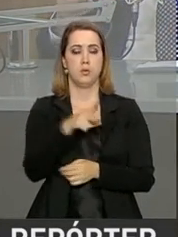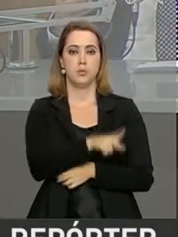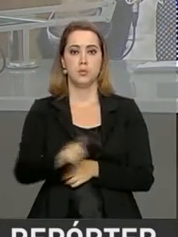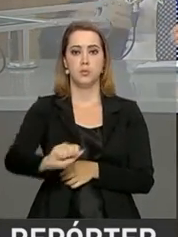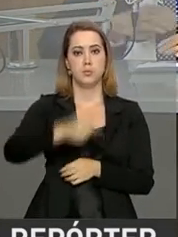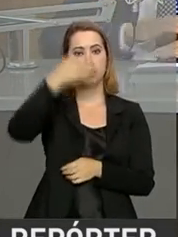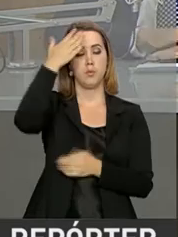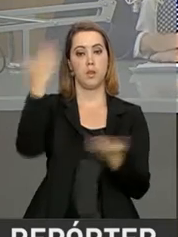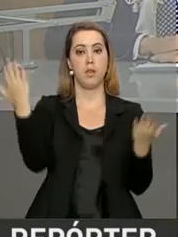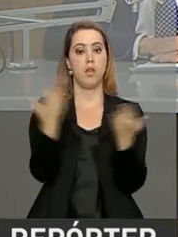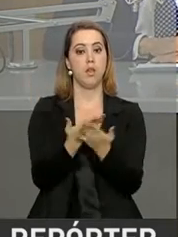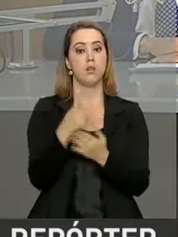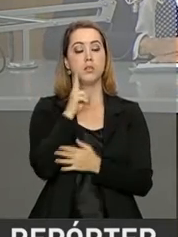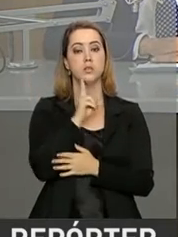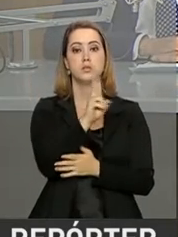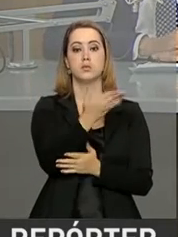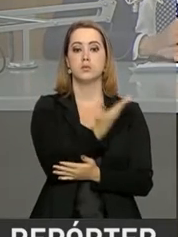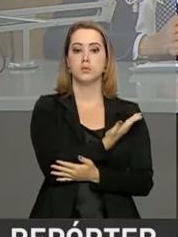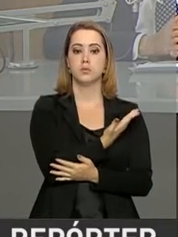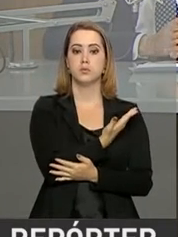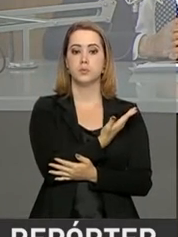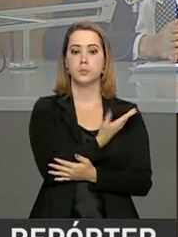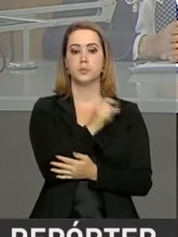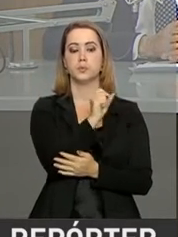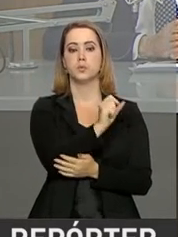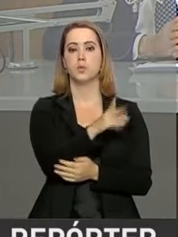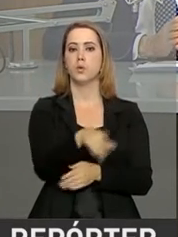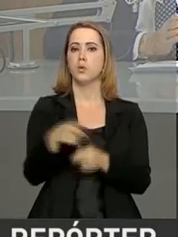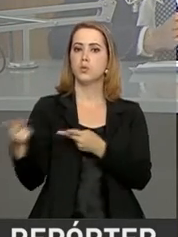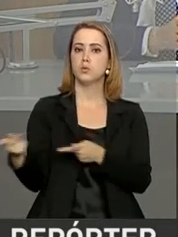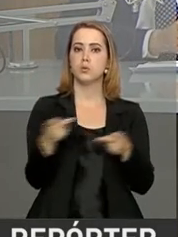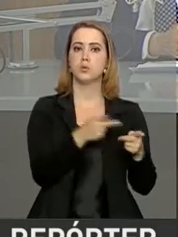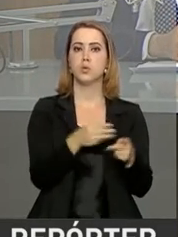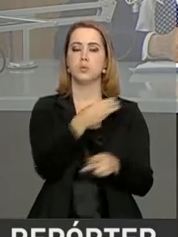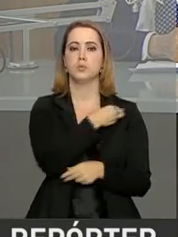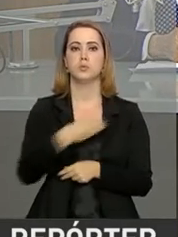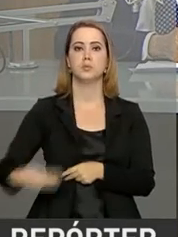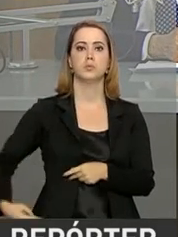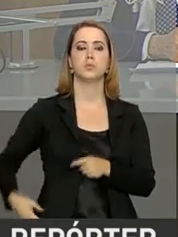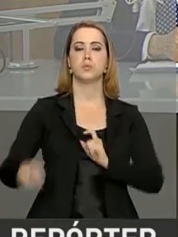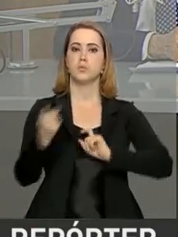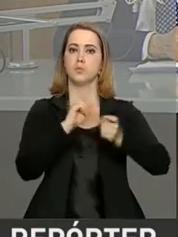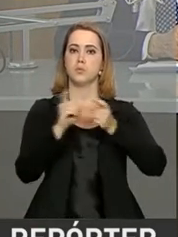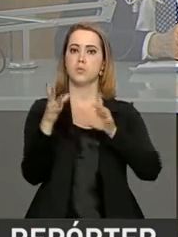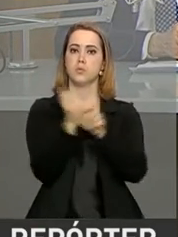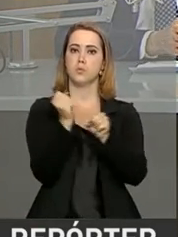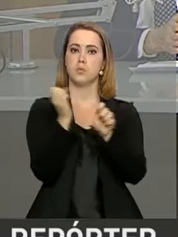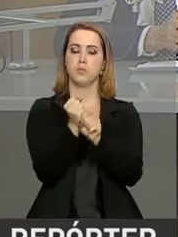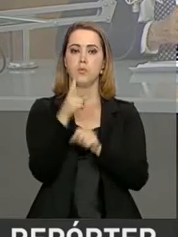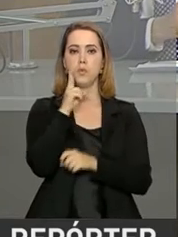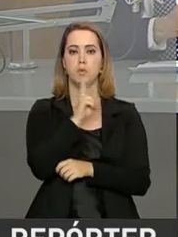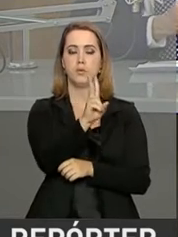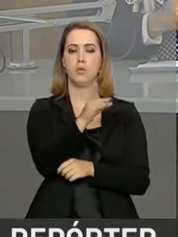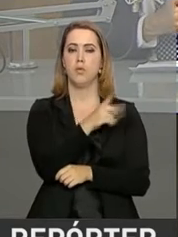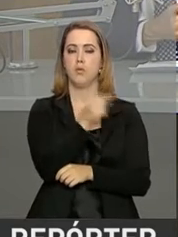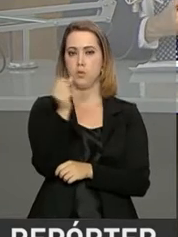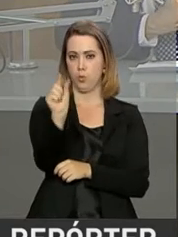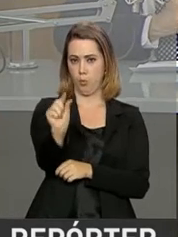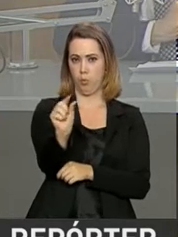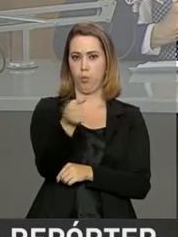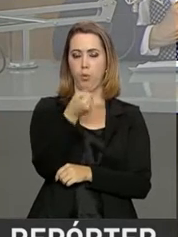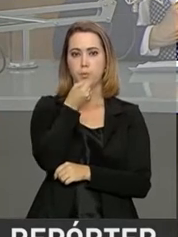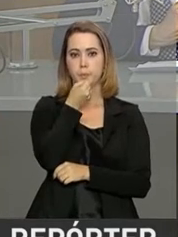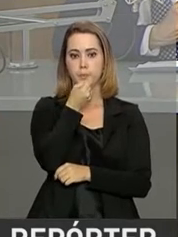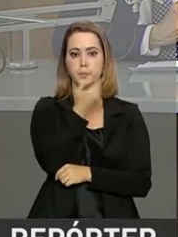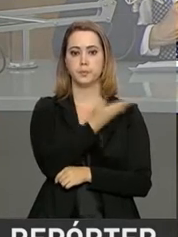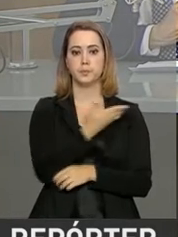e no estúdio como podemos ver aí um convidado especial é o ministro da fazenda e henrique meirelles vamos acompanhar então pouco da entrevista do ministro